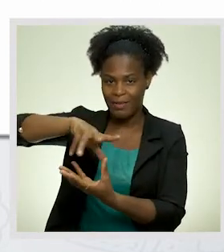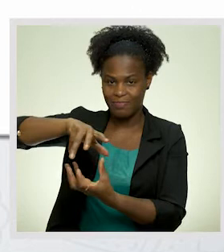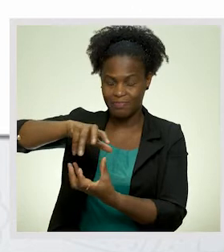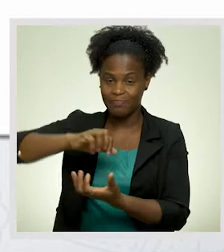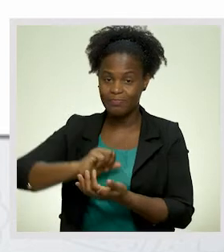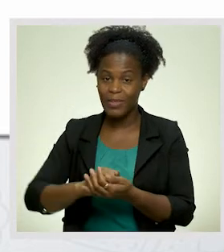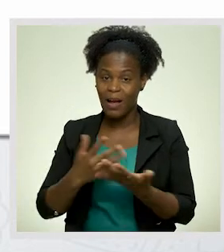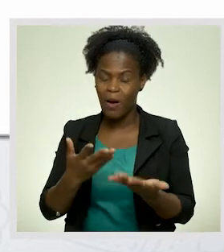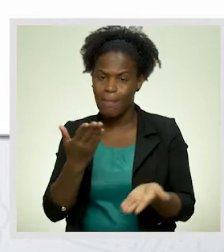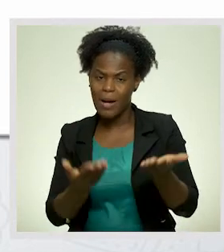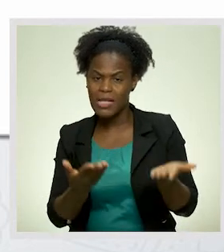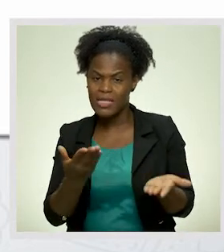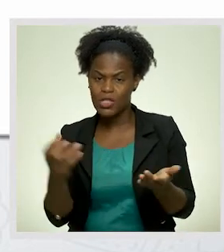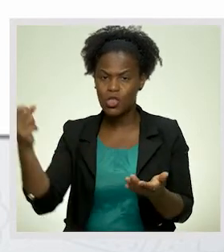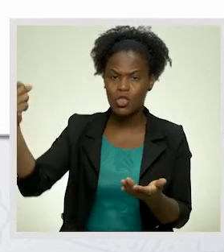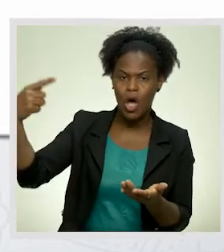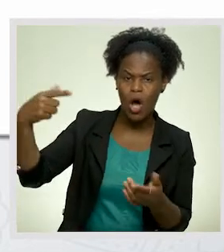A massa do Sol corresponde a